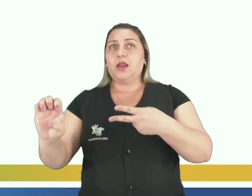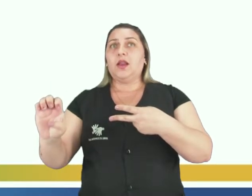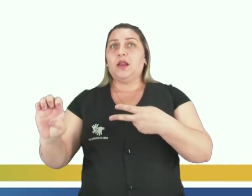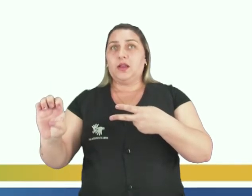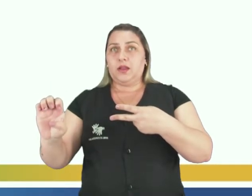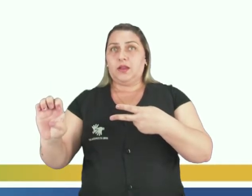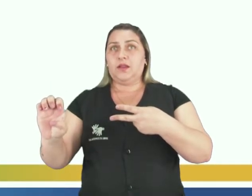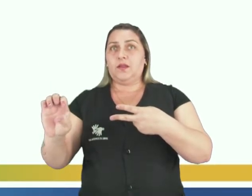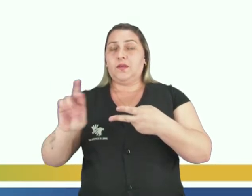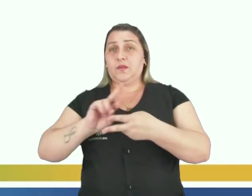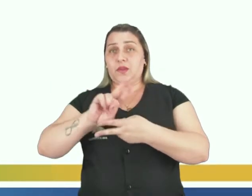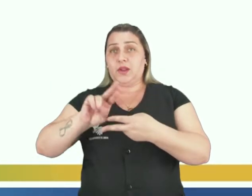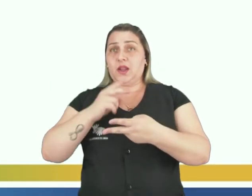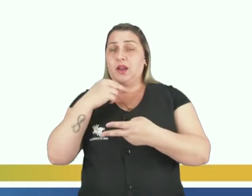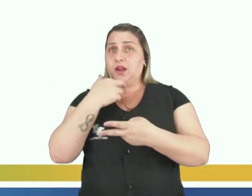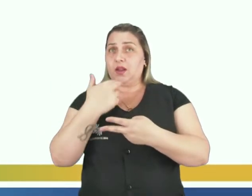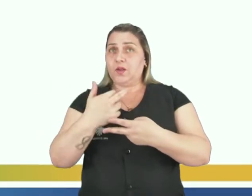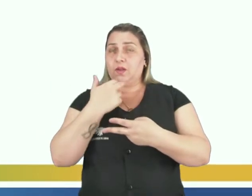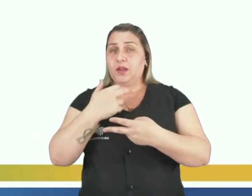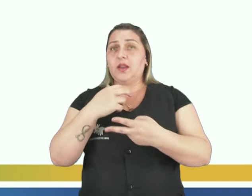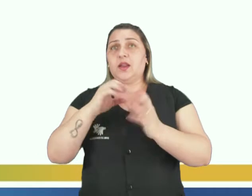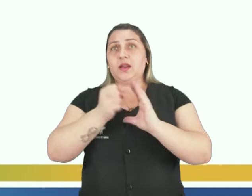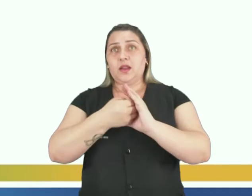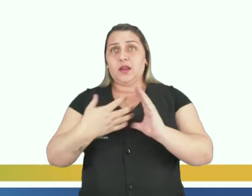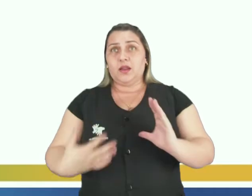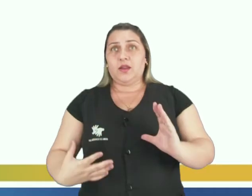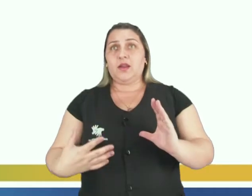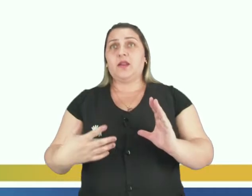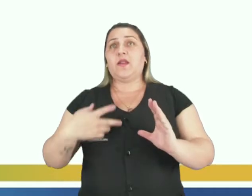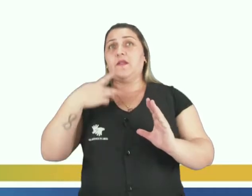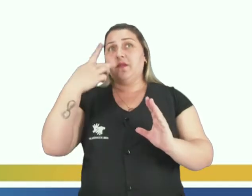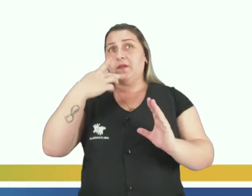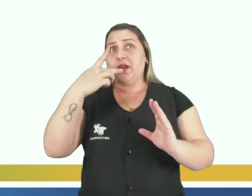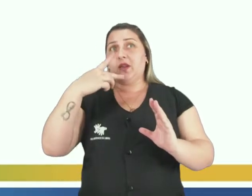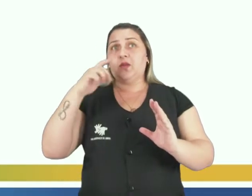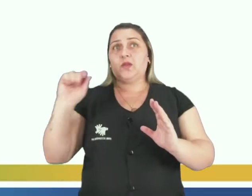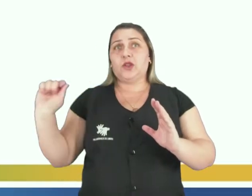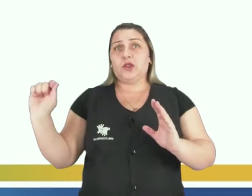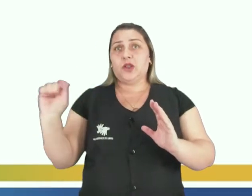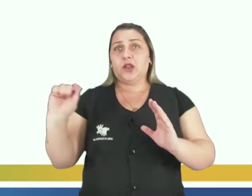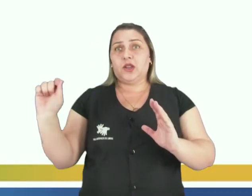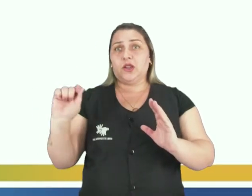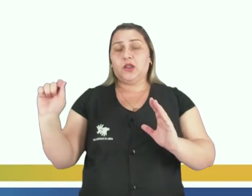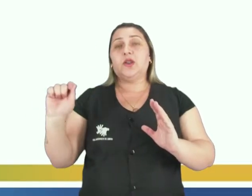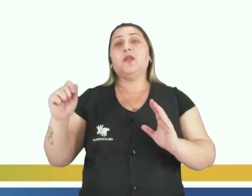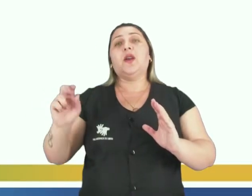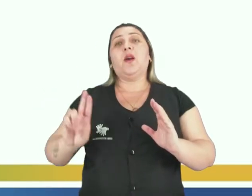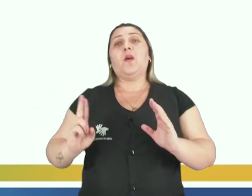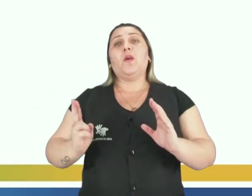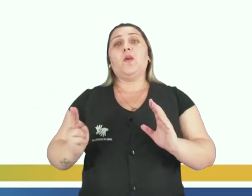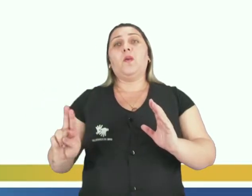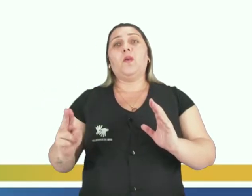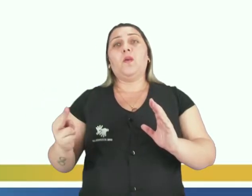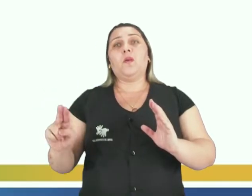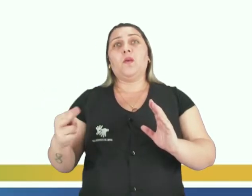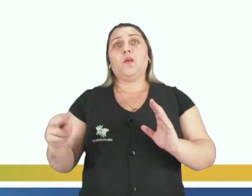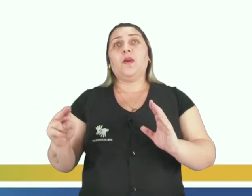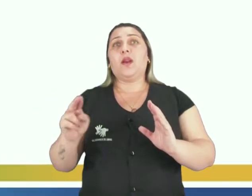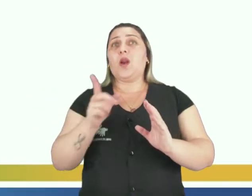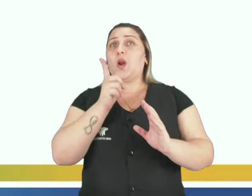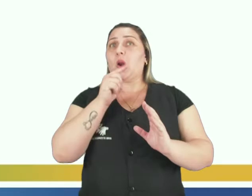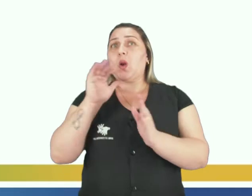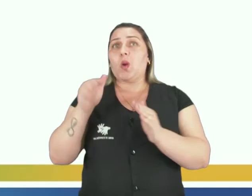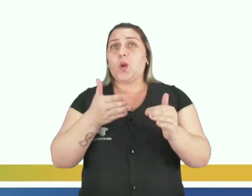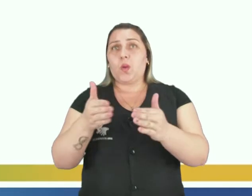es la variedad lingüística que caracteriza el habla de los argentinos y de los uruguayos en ambas orillas del Río de la